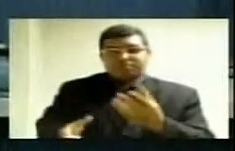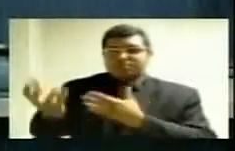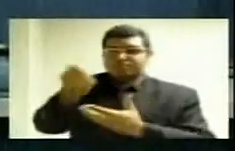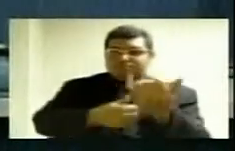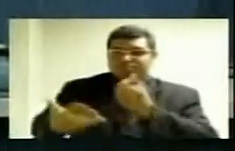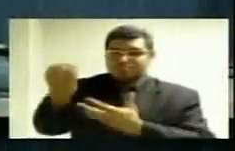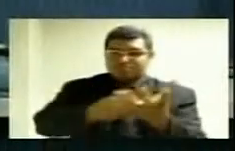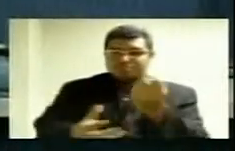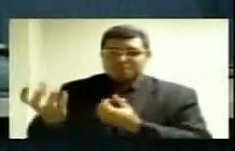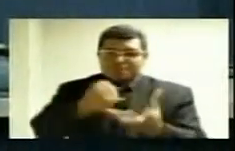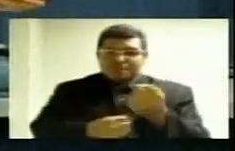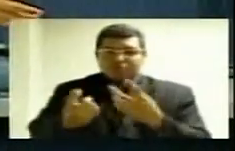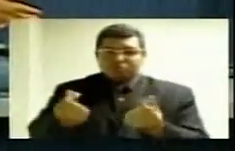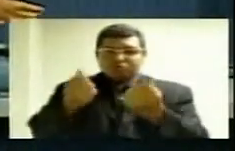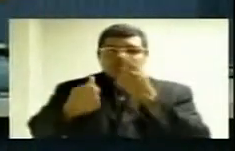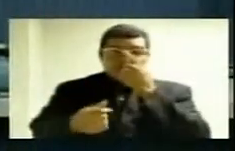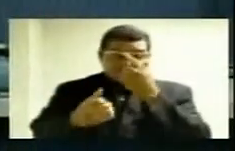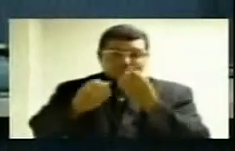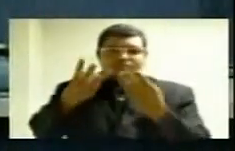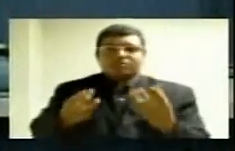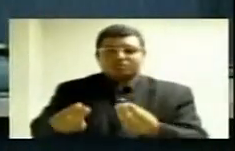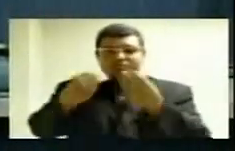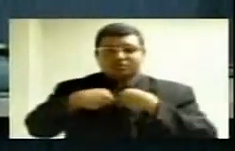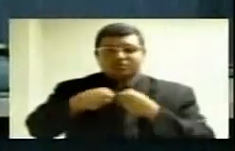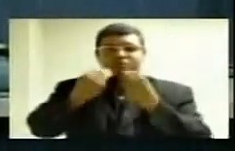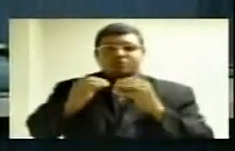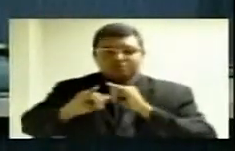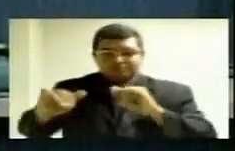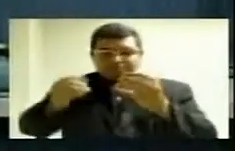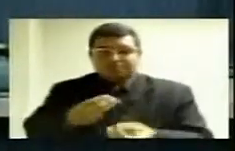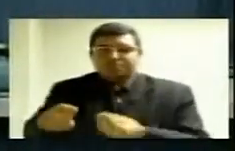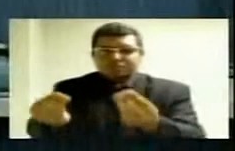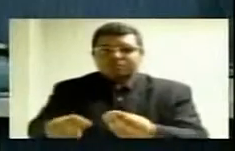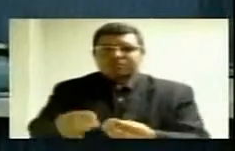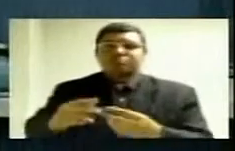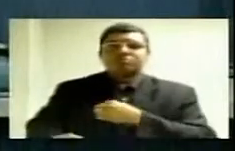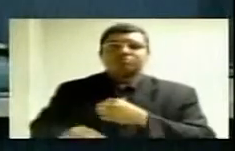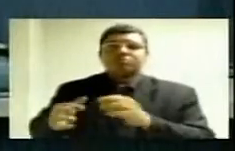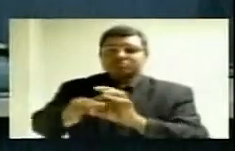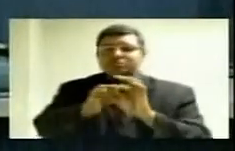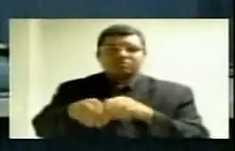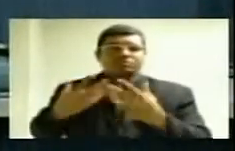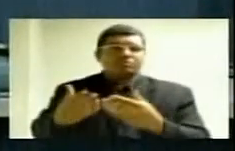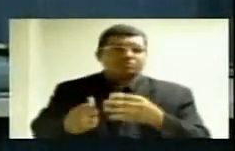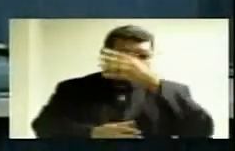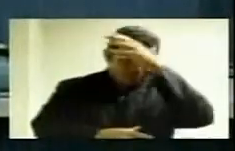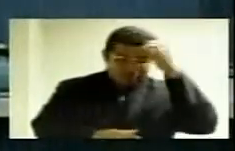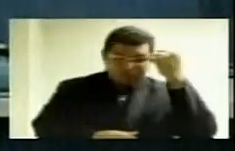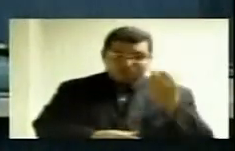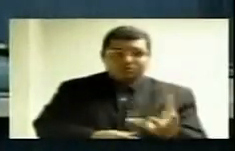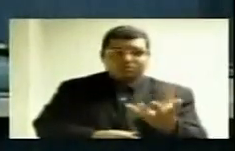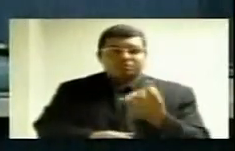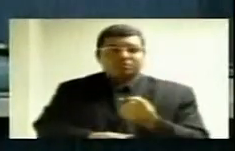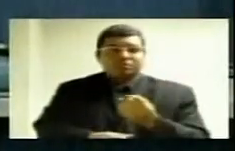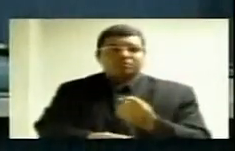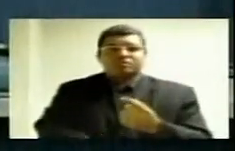arrecada de recursos federais e quanto ele recebe de repasses federais voluntários da União. O Amazonas